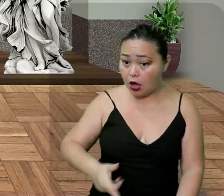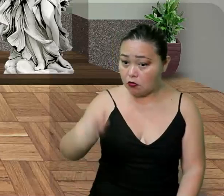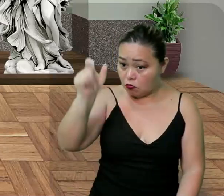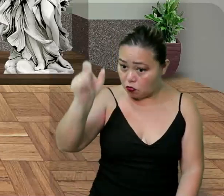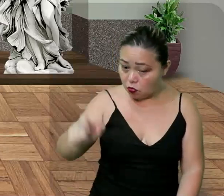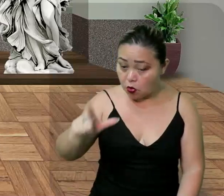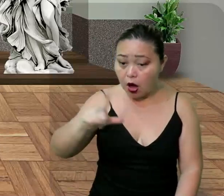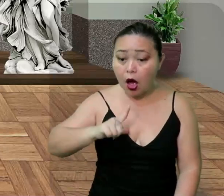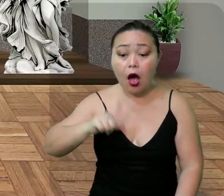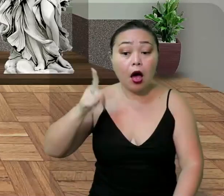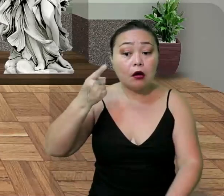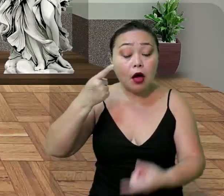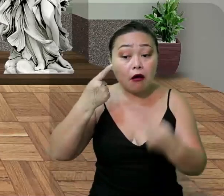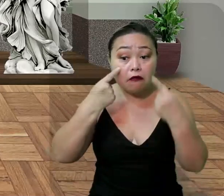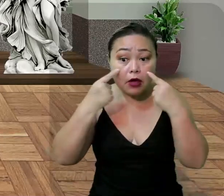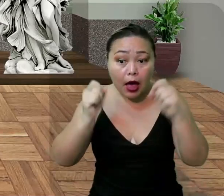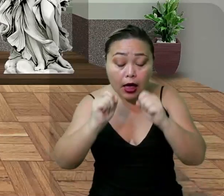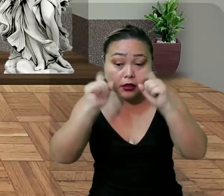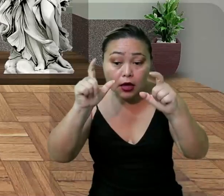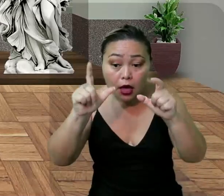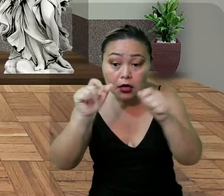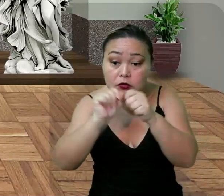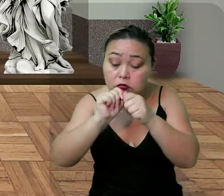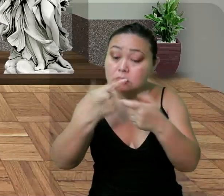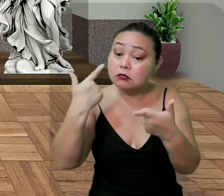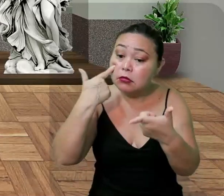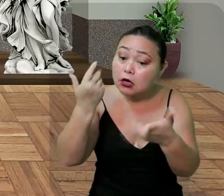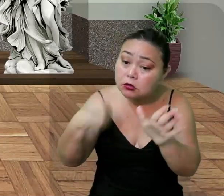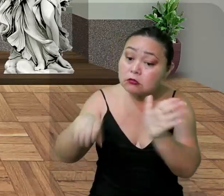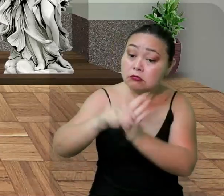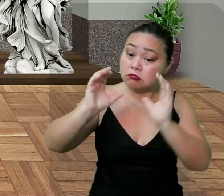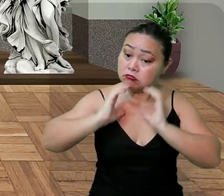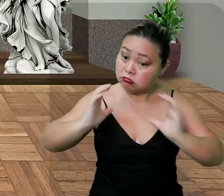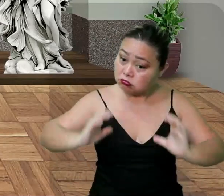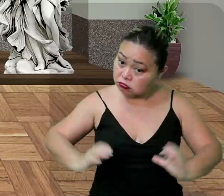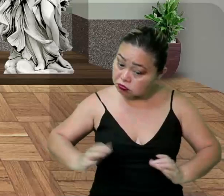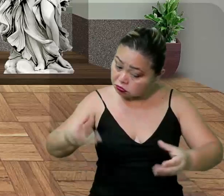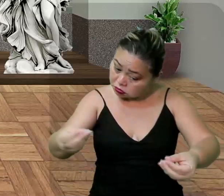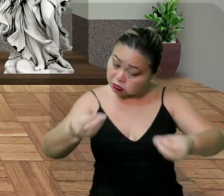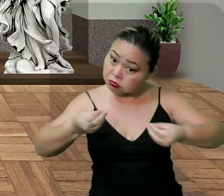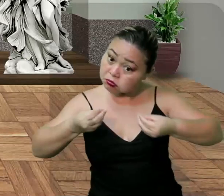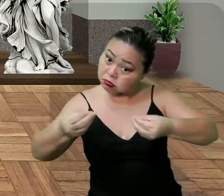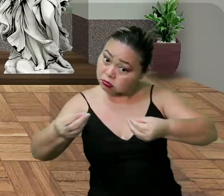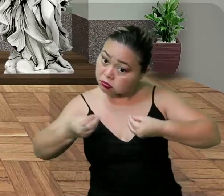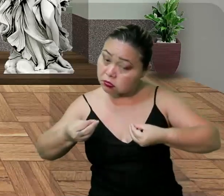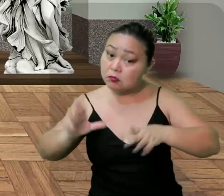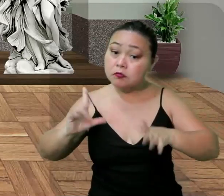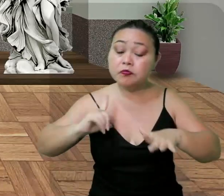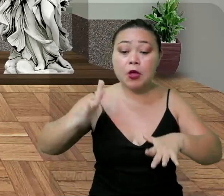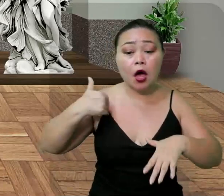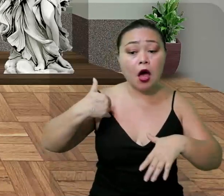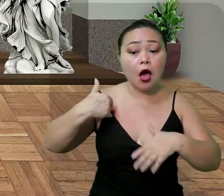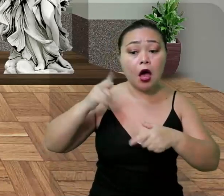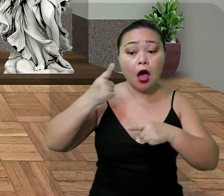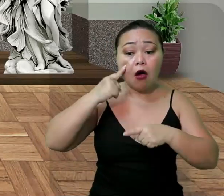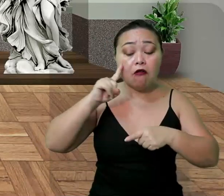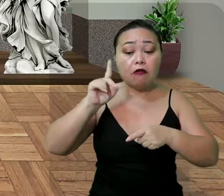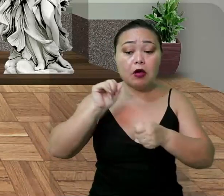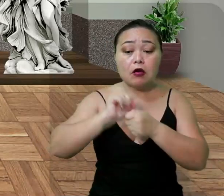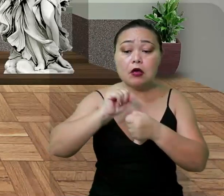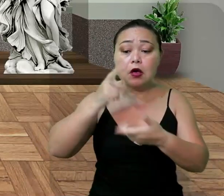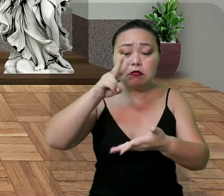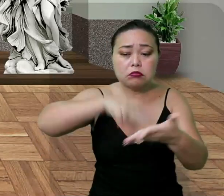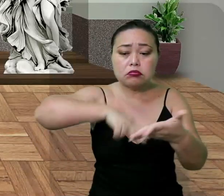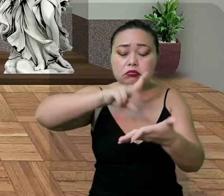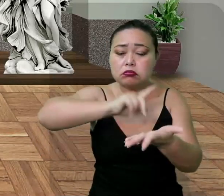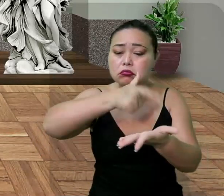atentos para fazer chegar até o cidadão esse benefício. Eu li uma matéria hoje